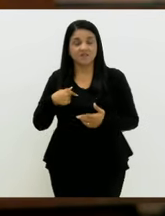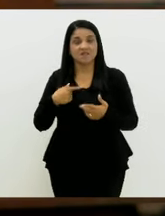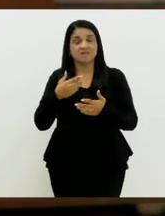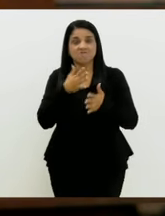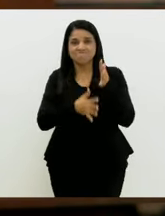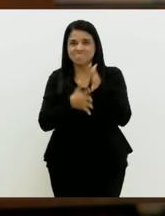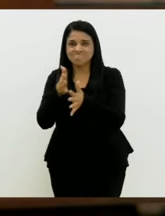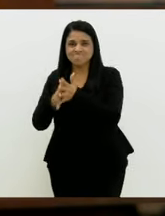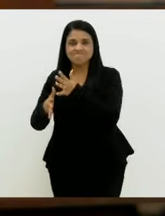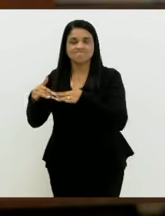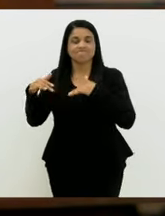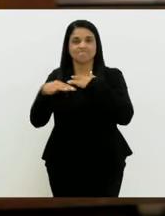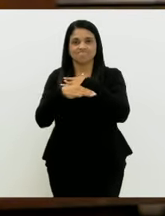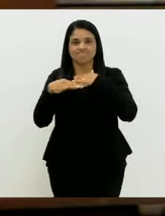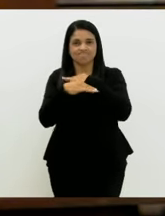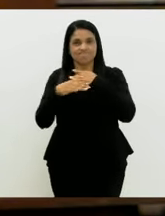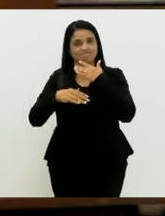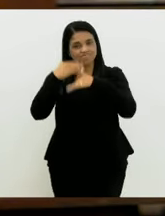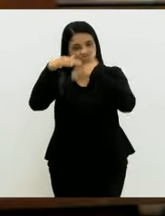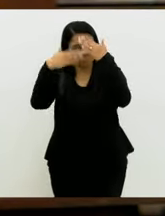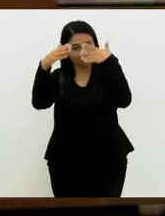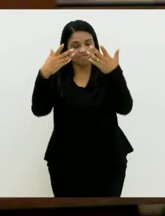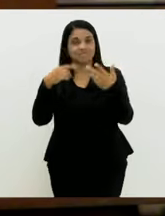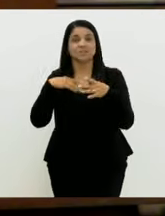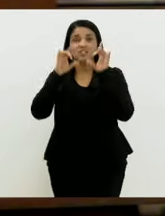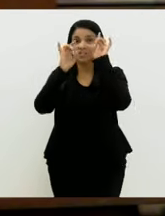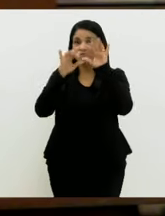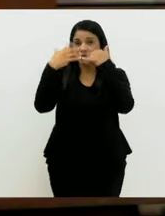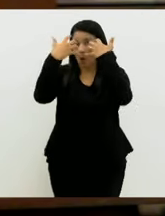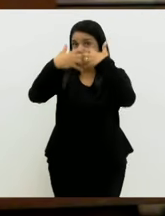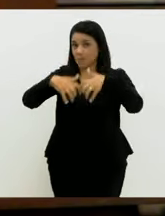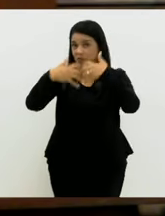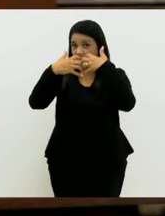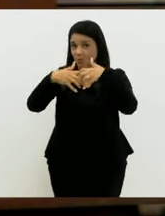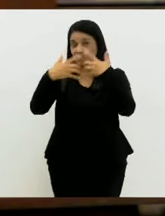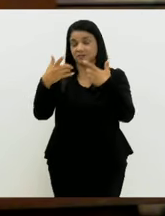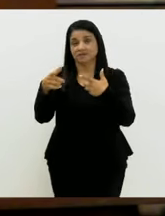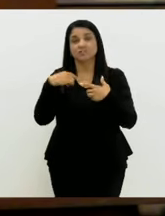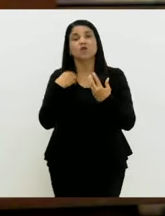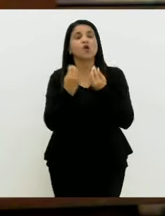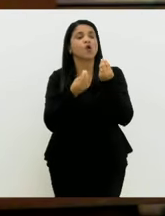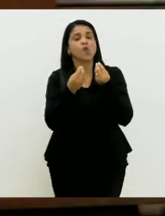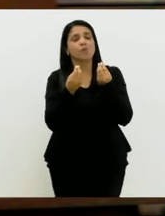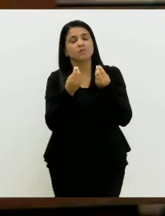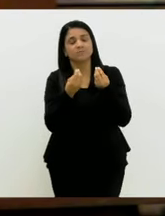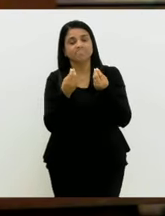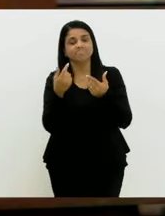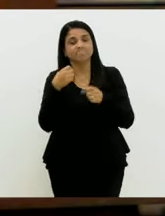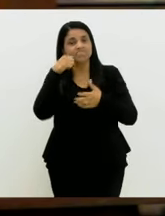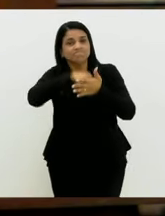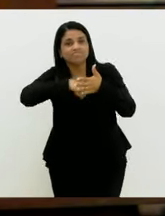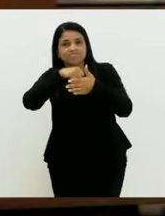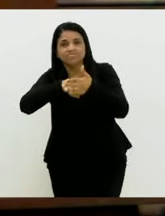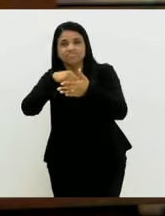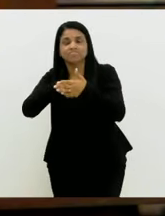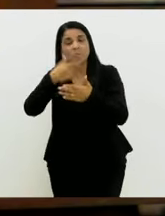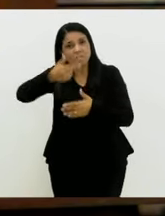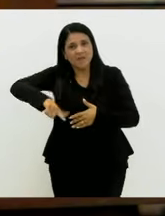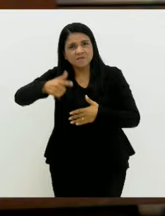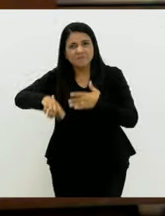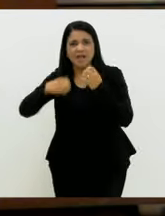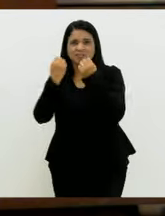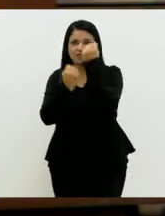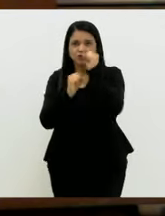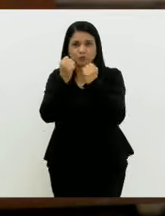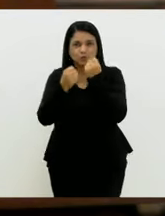em especial a cidade de Petrópolis. Como é que nós, presidente, vamos brigar para ter mais indústria, para ter mais